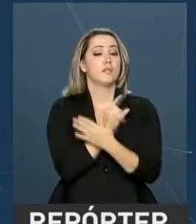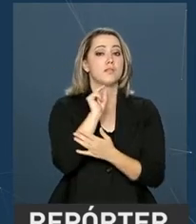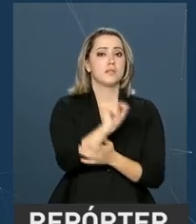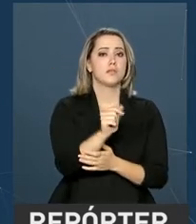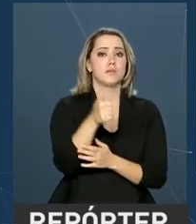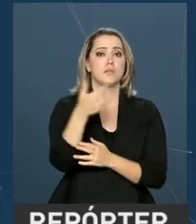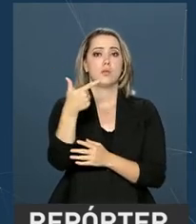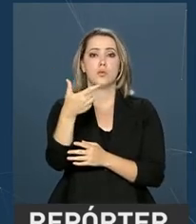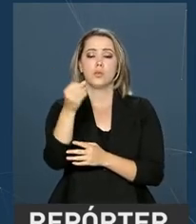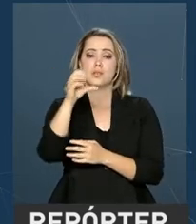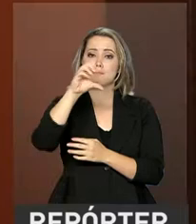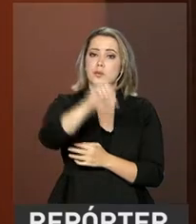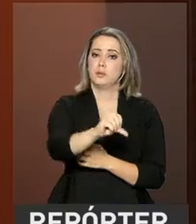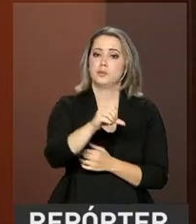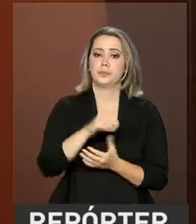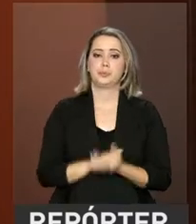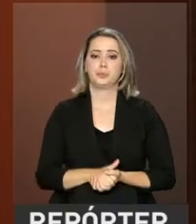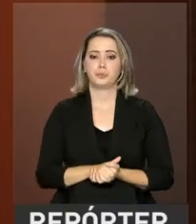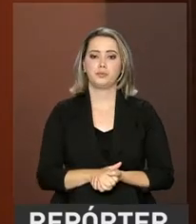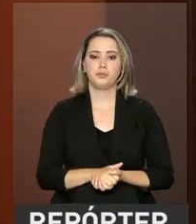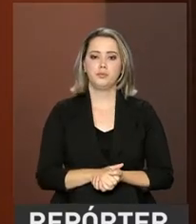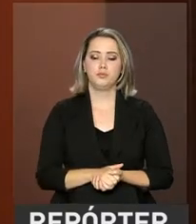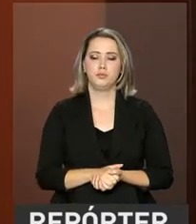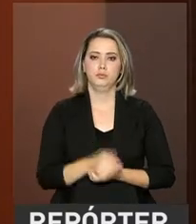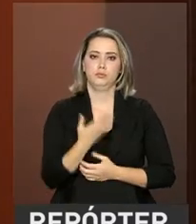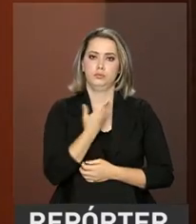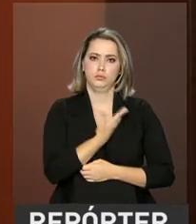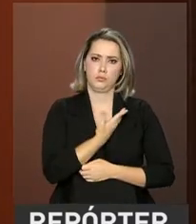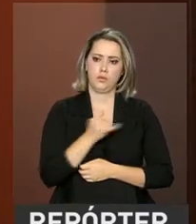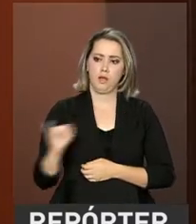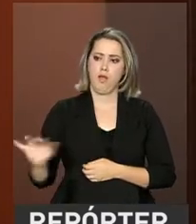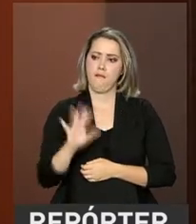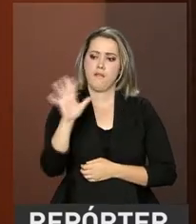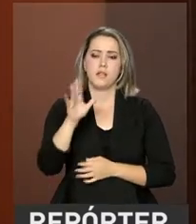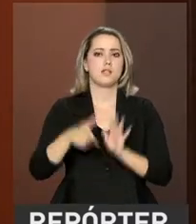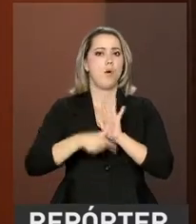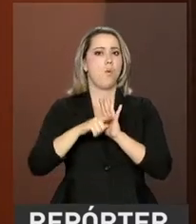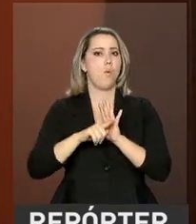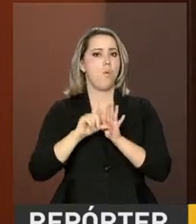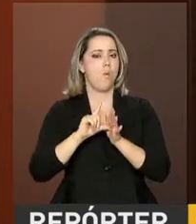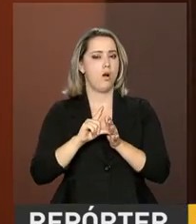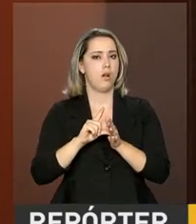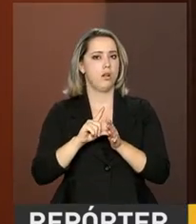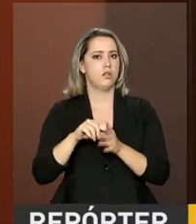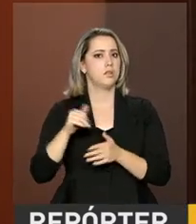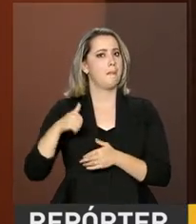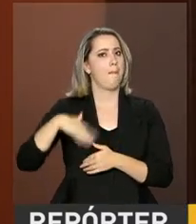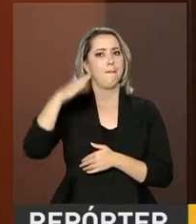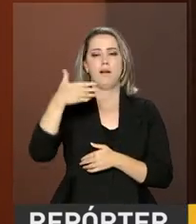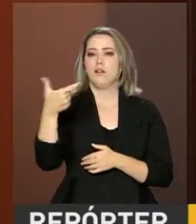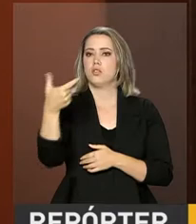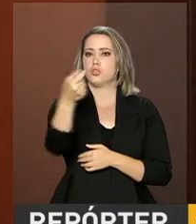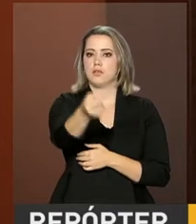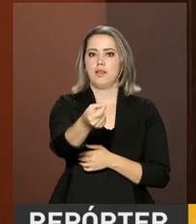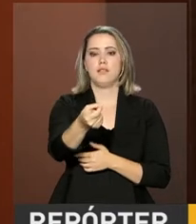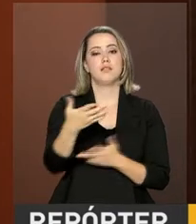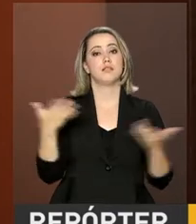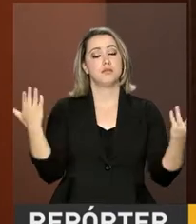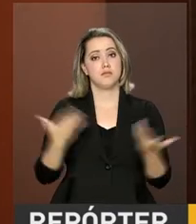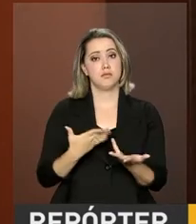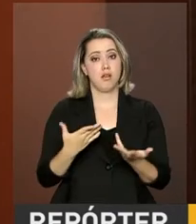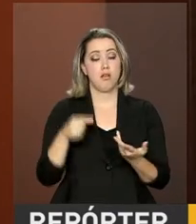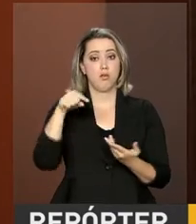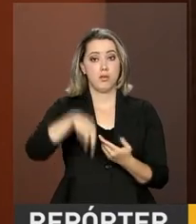em 2009 e som e estava em dois dígitos hoje está prevista para